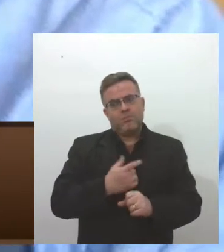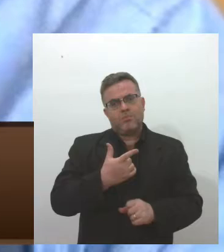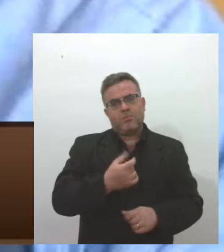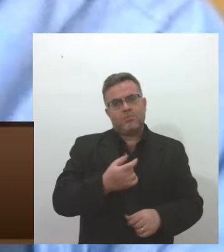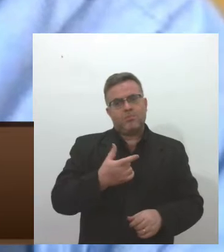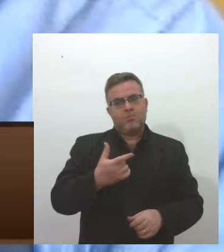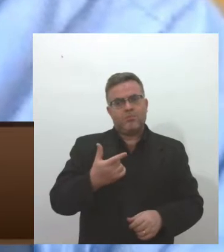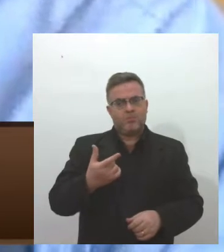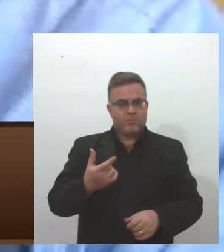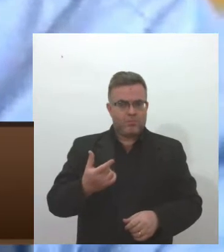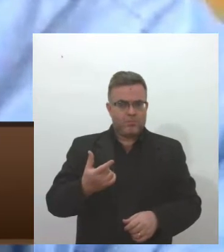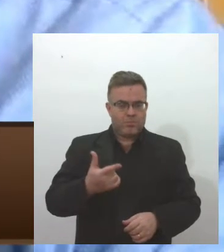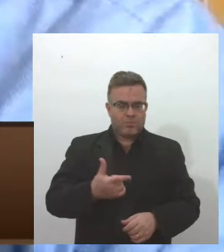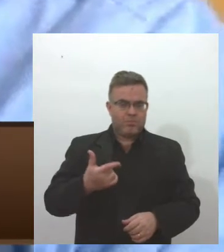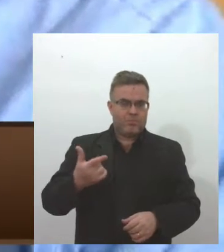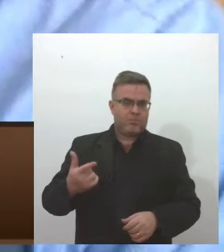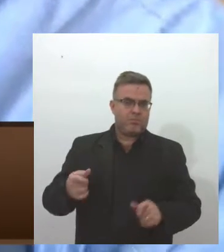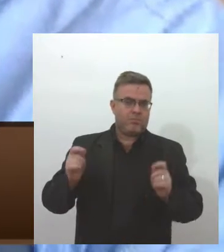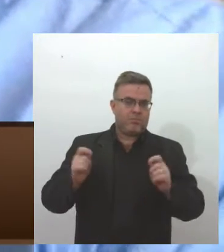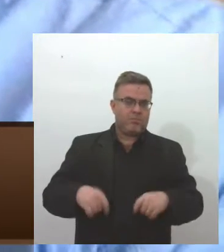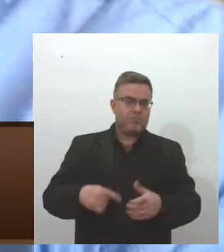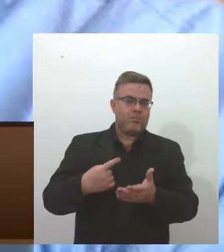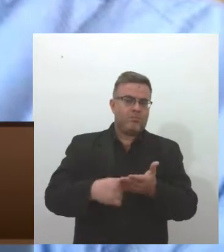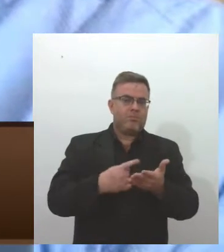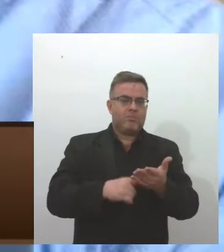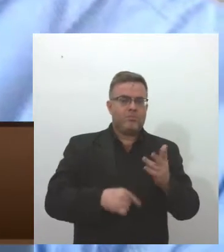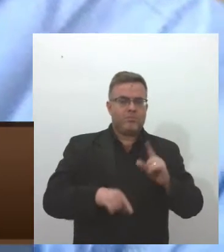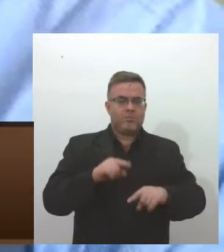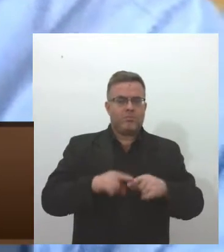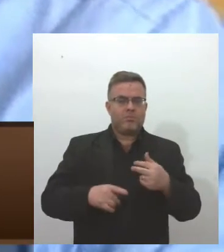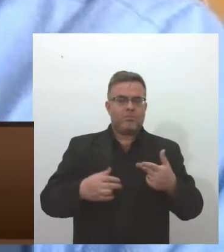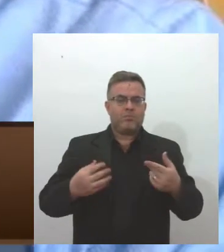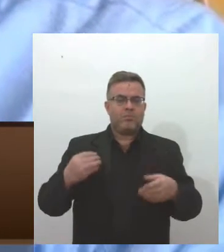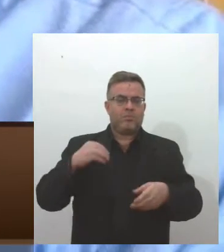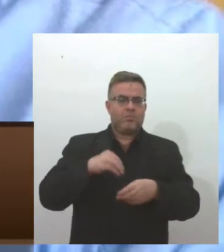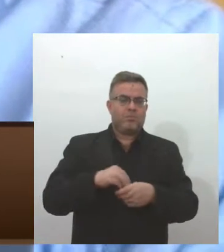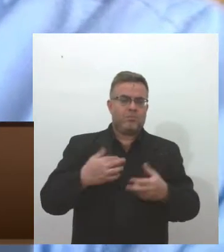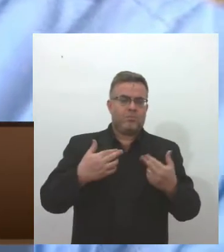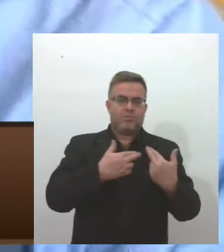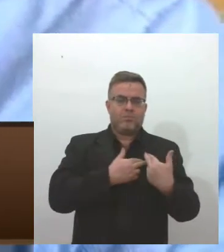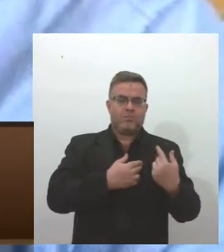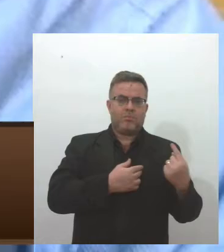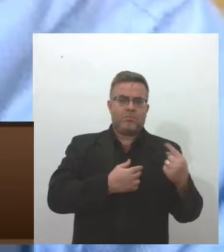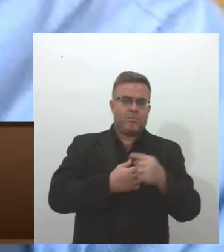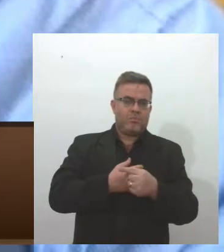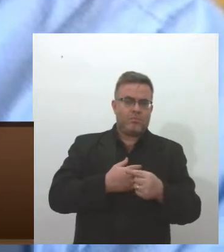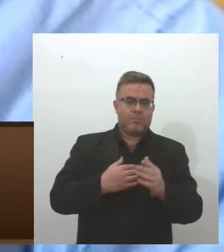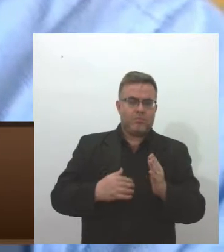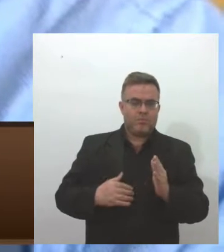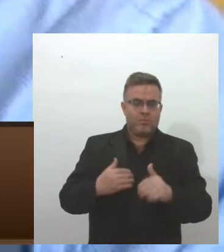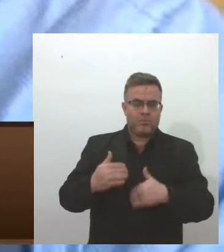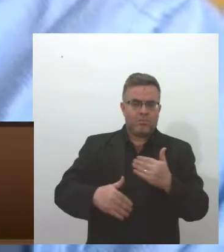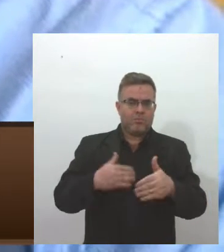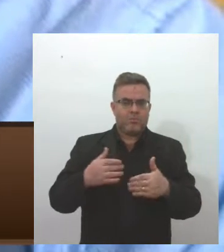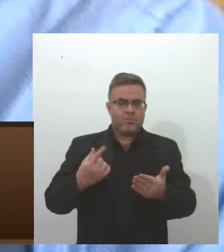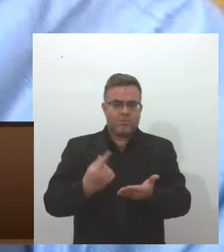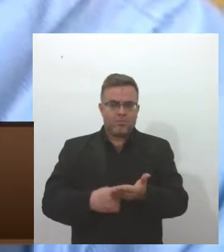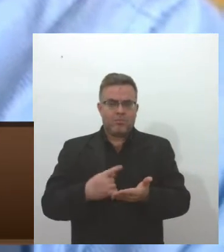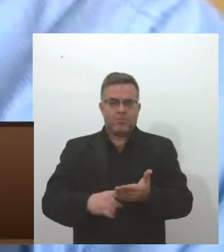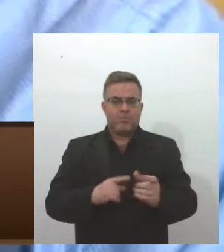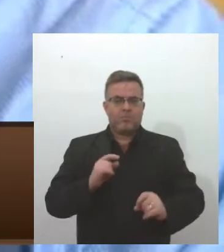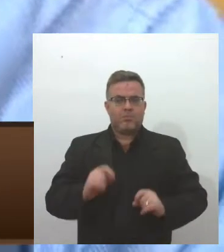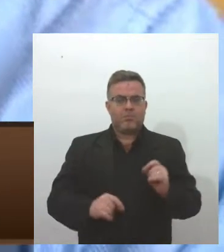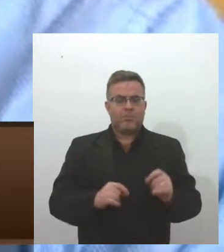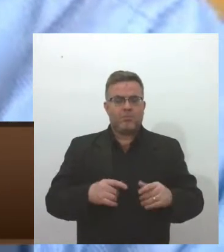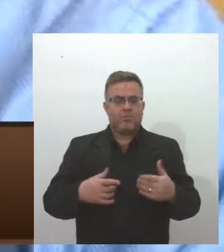privada já terá instalado os equipamentos, que ficou sob a sua responsabilidade nesse processo de concessão, que é